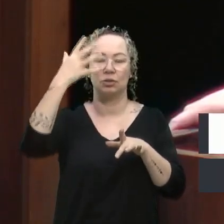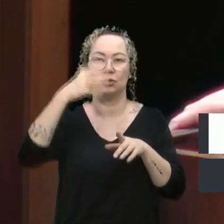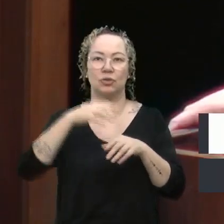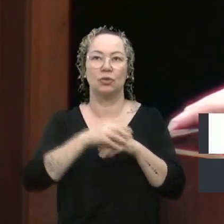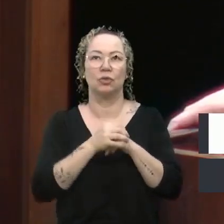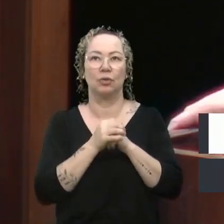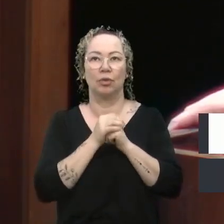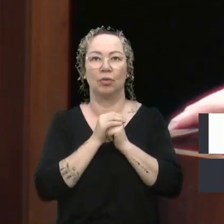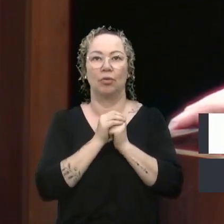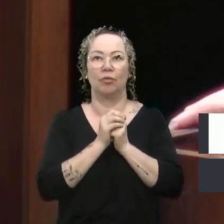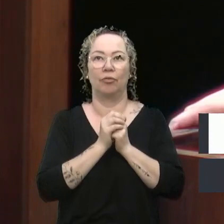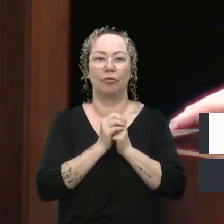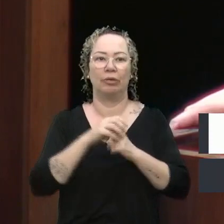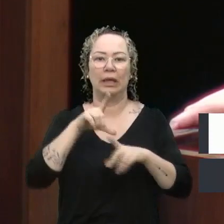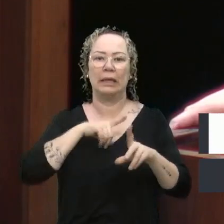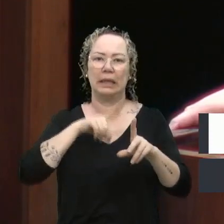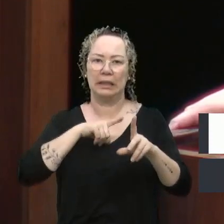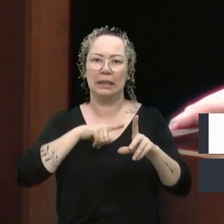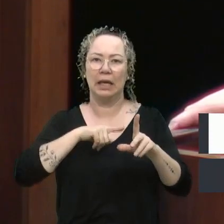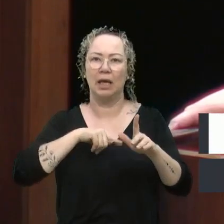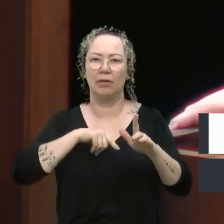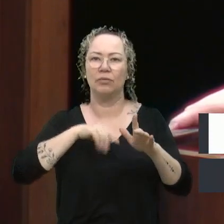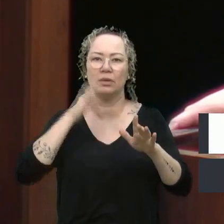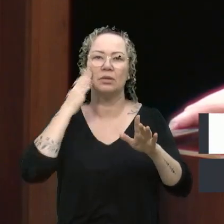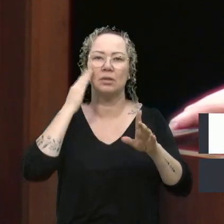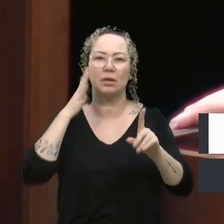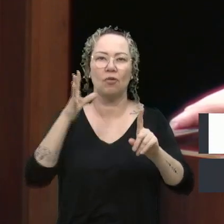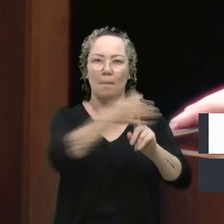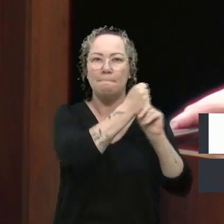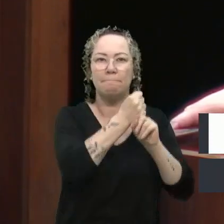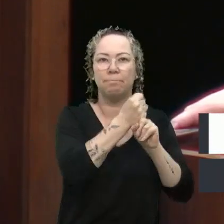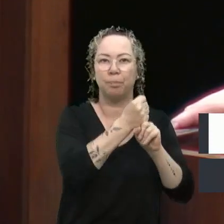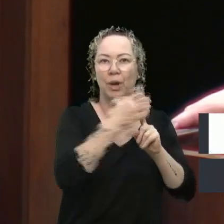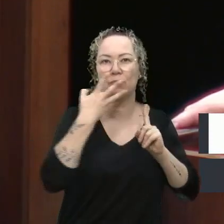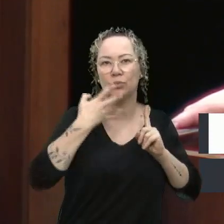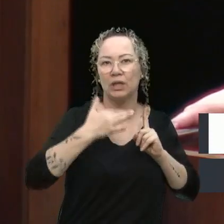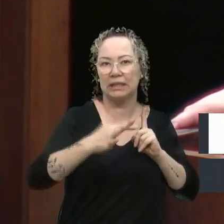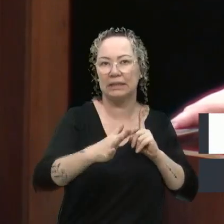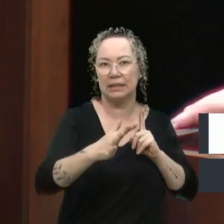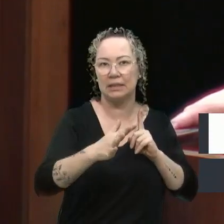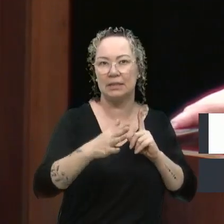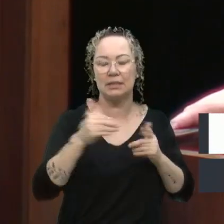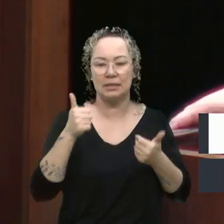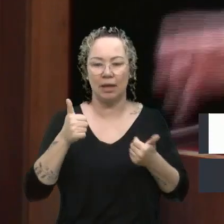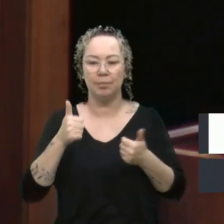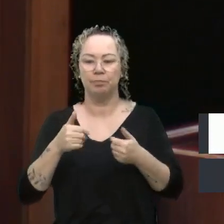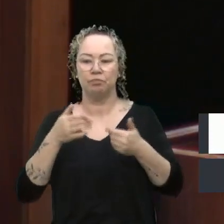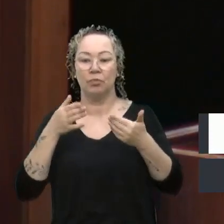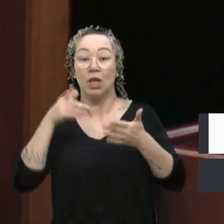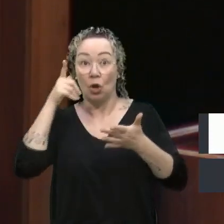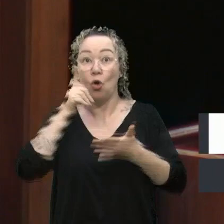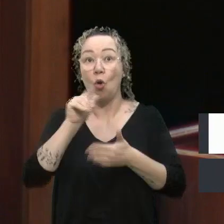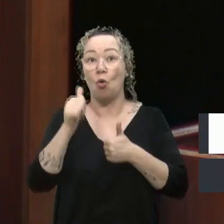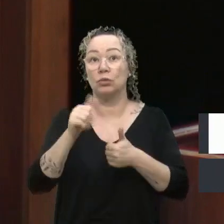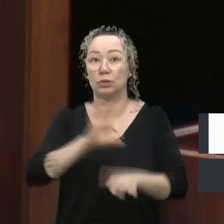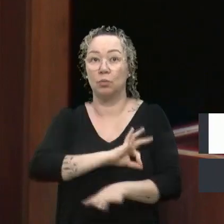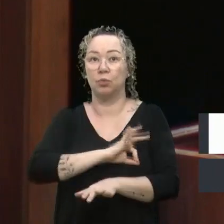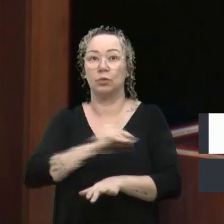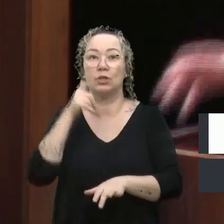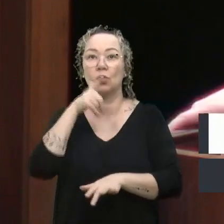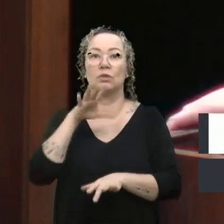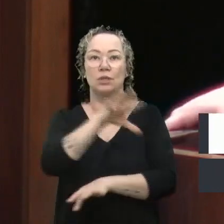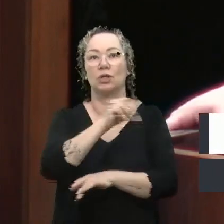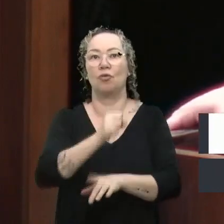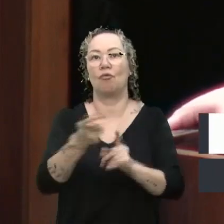conseguir trazer ao seio familiar são e salvo esse menino de 14 anos da